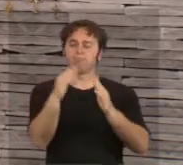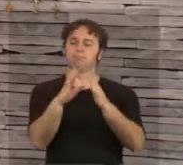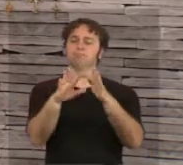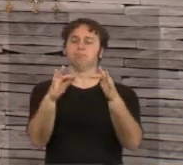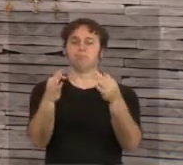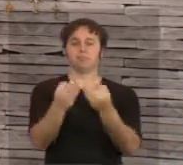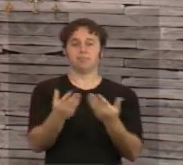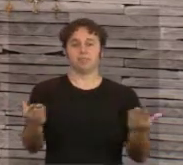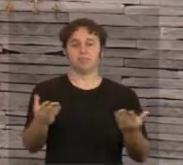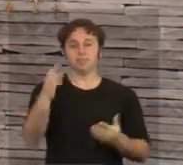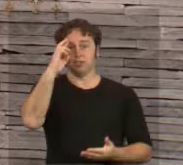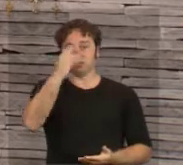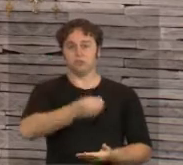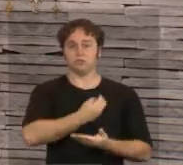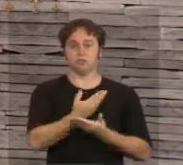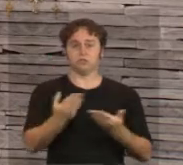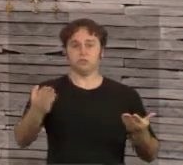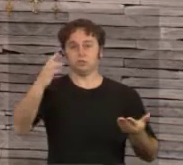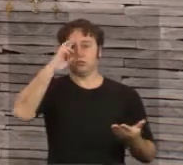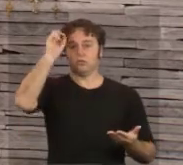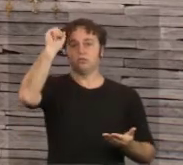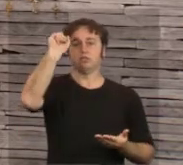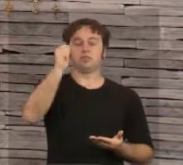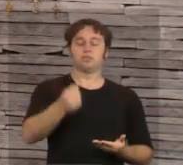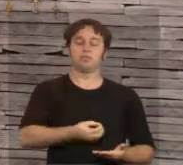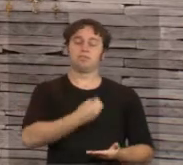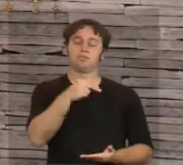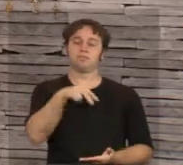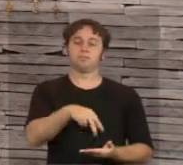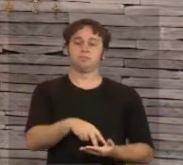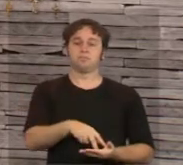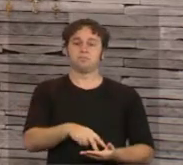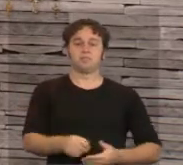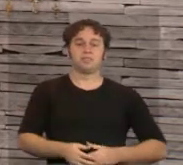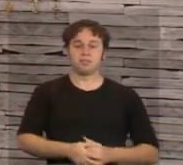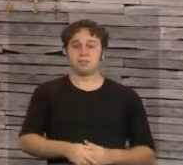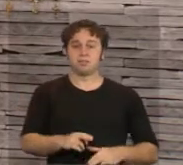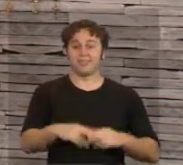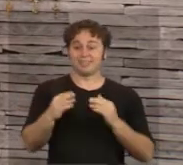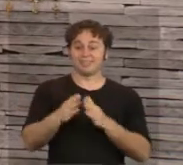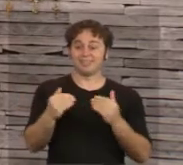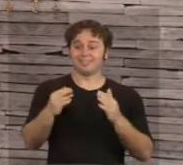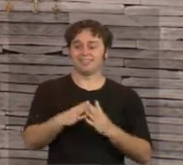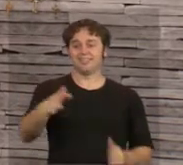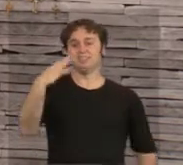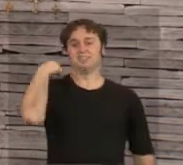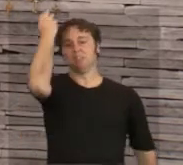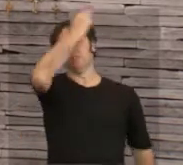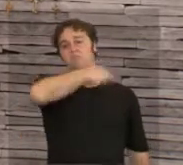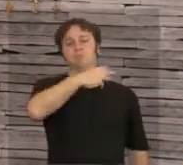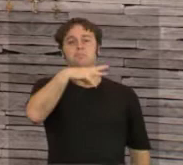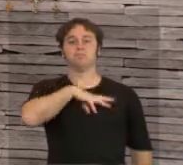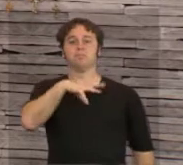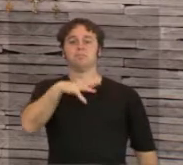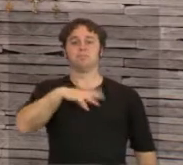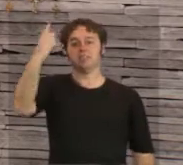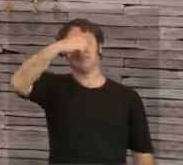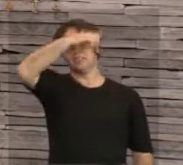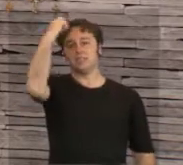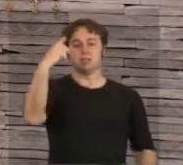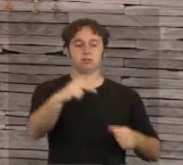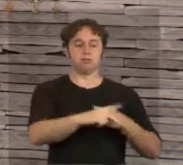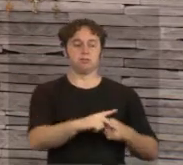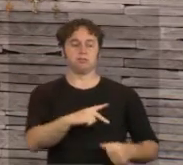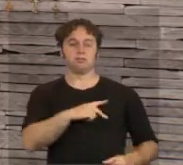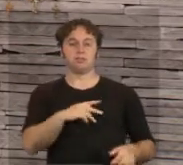bênção. O Senhor esteja convosco, Ele está no meio de nós. Por intercessão de Nossa Senhora de Fátima, de São Pedro e